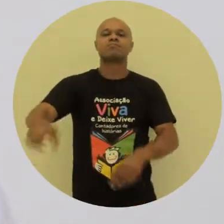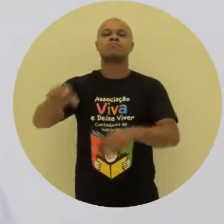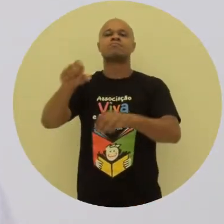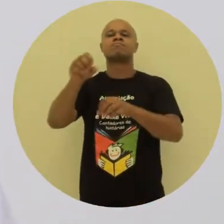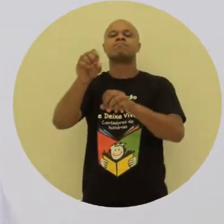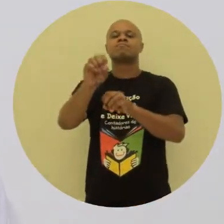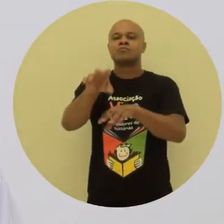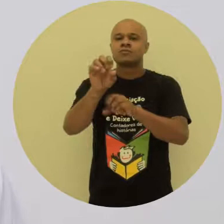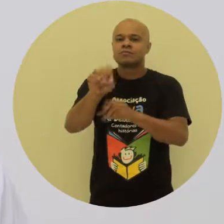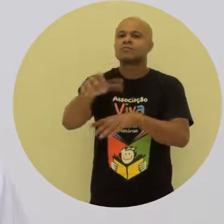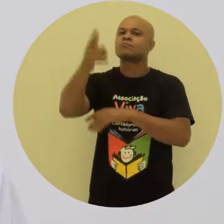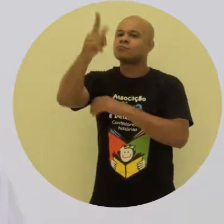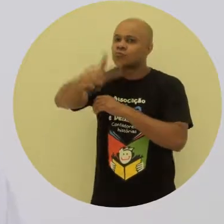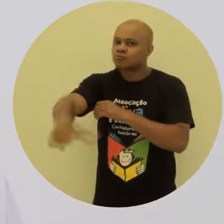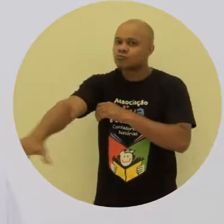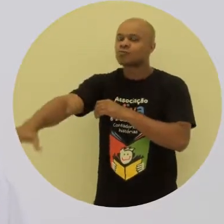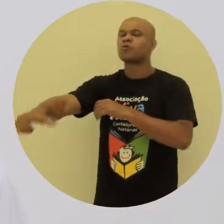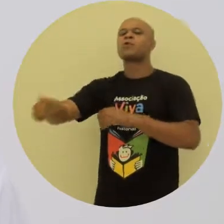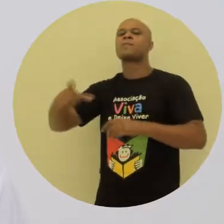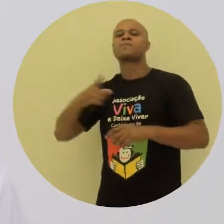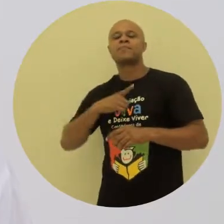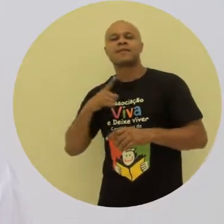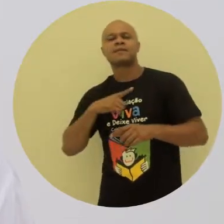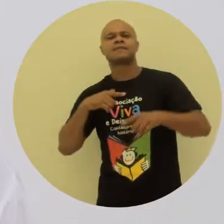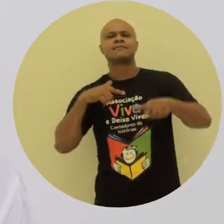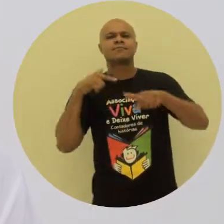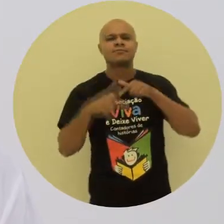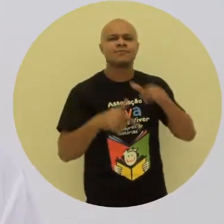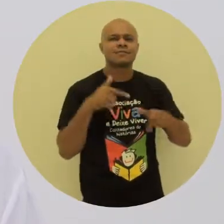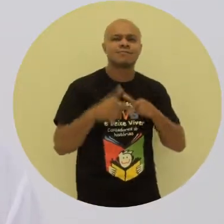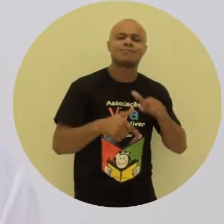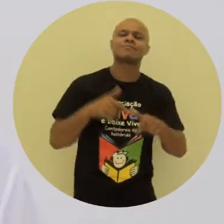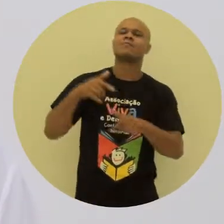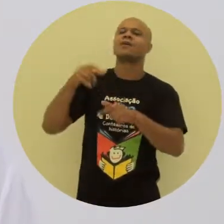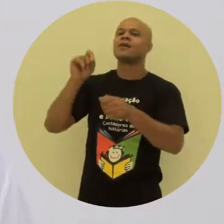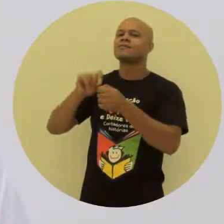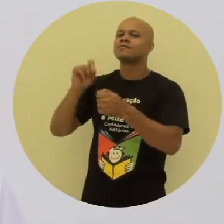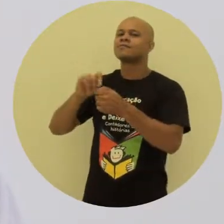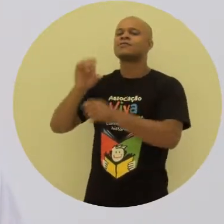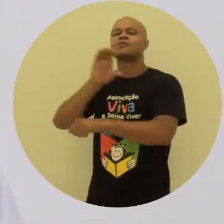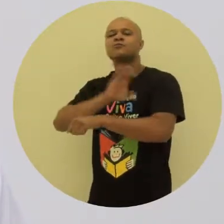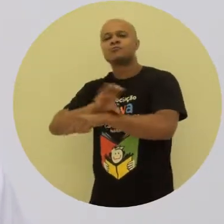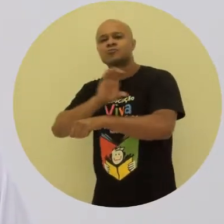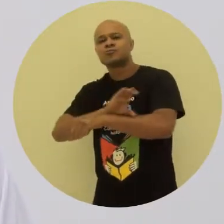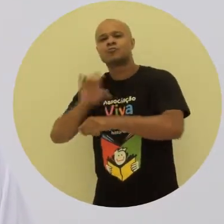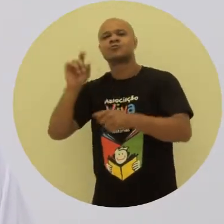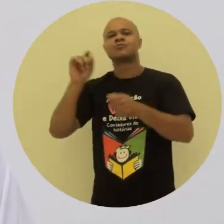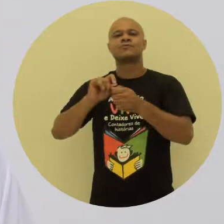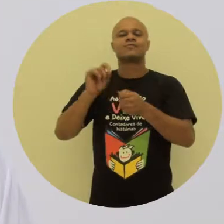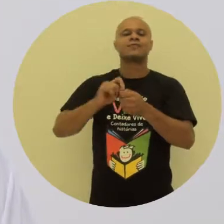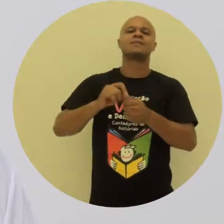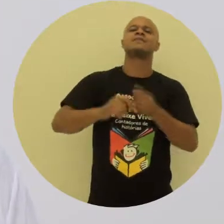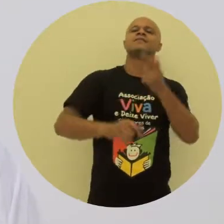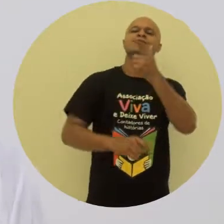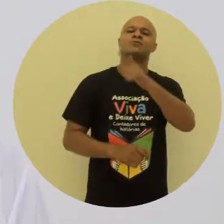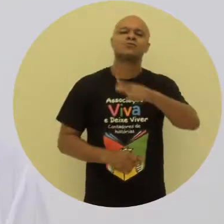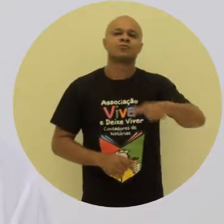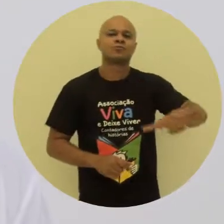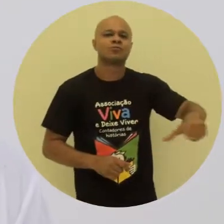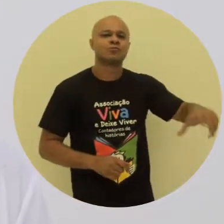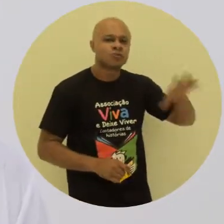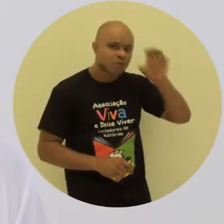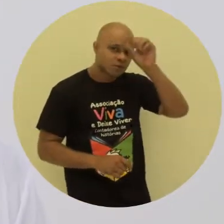nossos voluntários, depois de formado, eles têm diversas atividades para o seu próprio desenvolvimento. E aí,